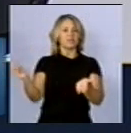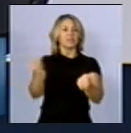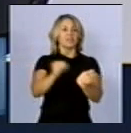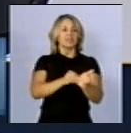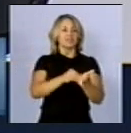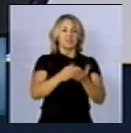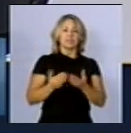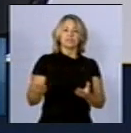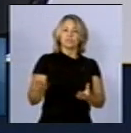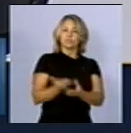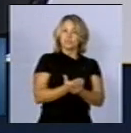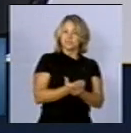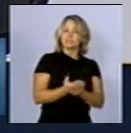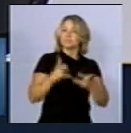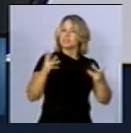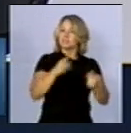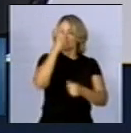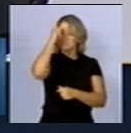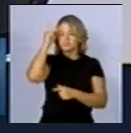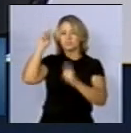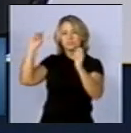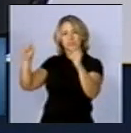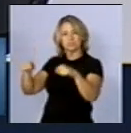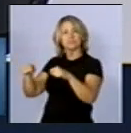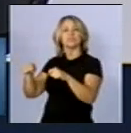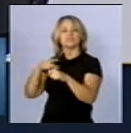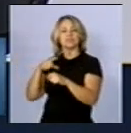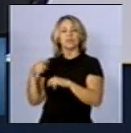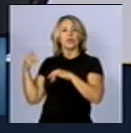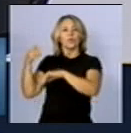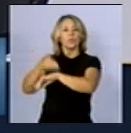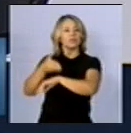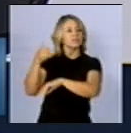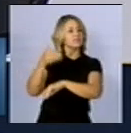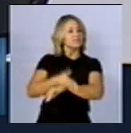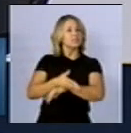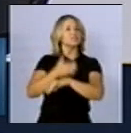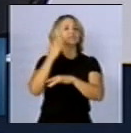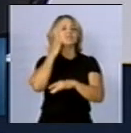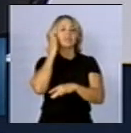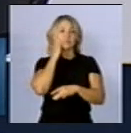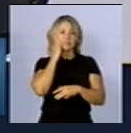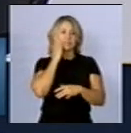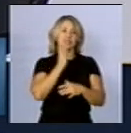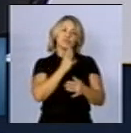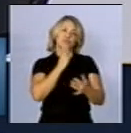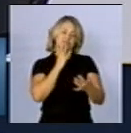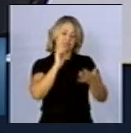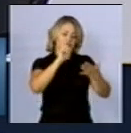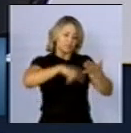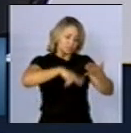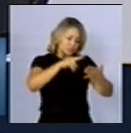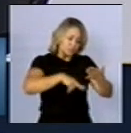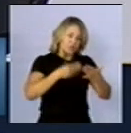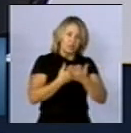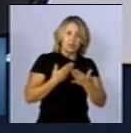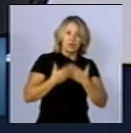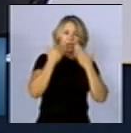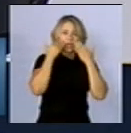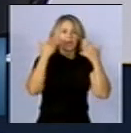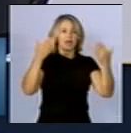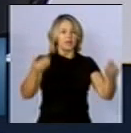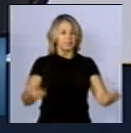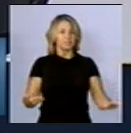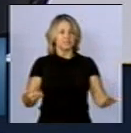ao processo para que as partes tenham acesso e sobre eles possam se quiser apresentar